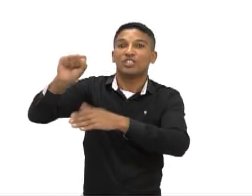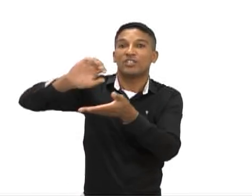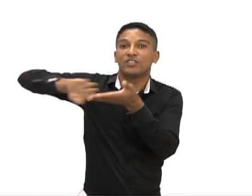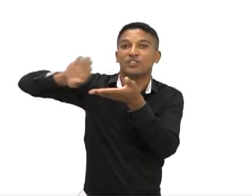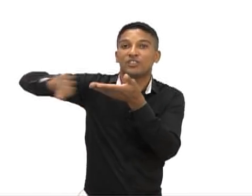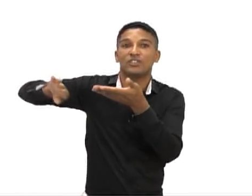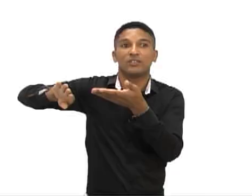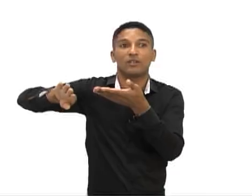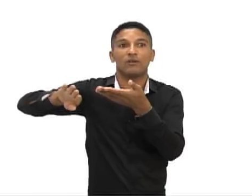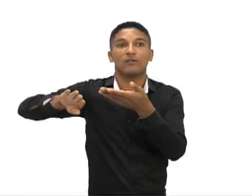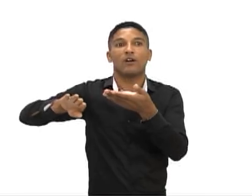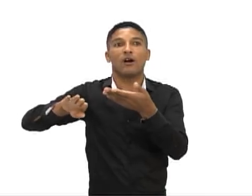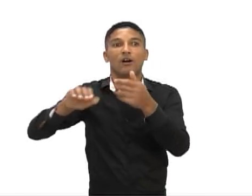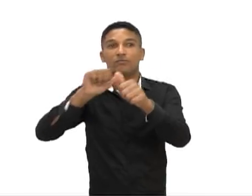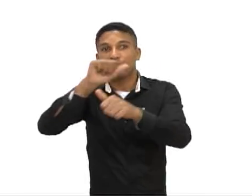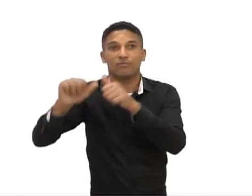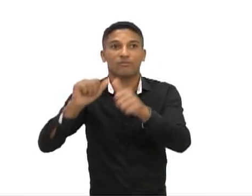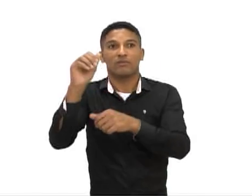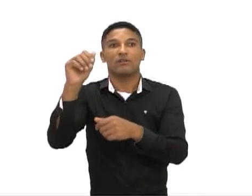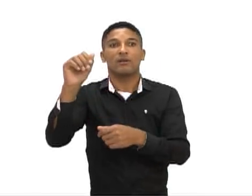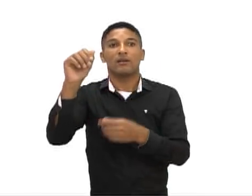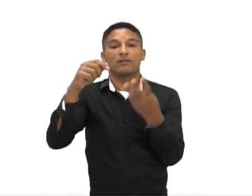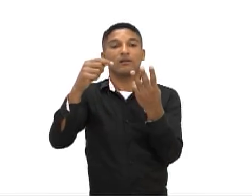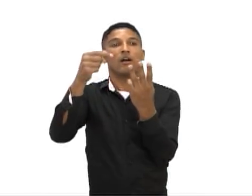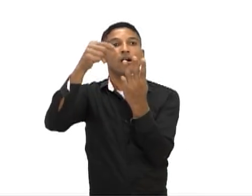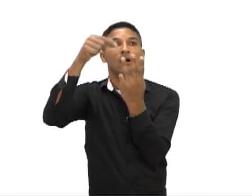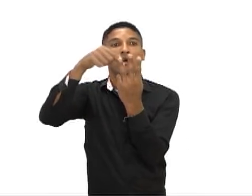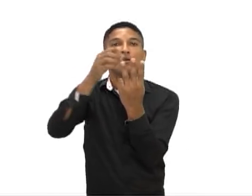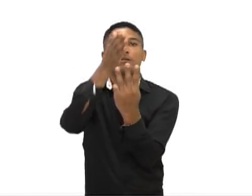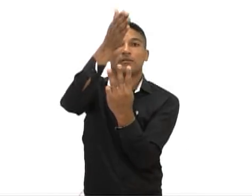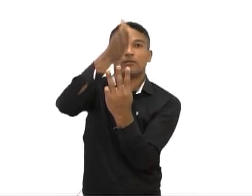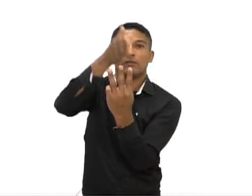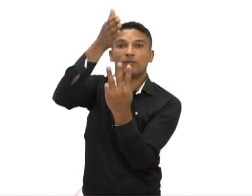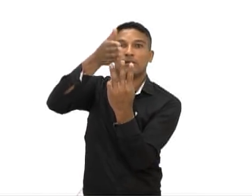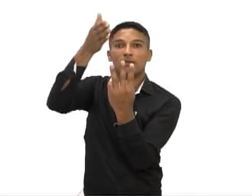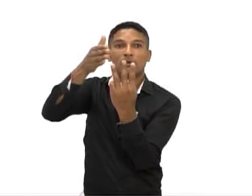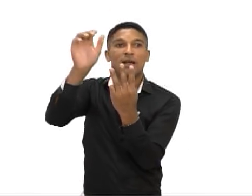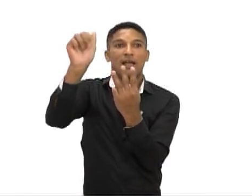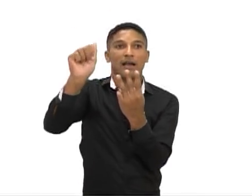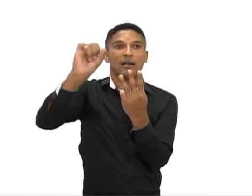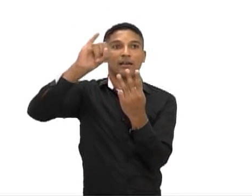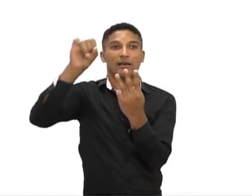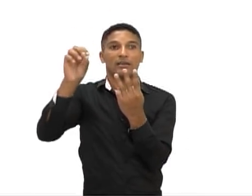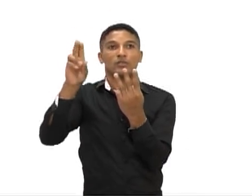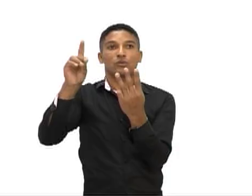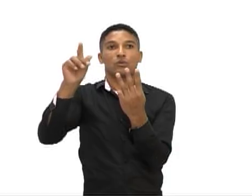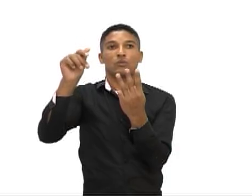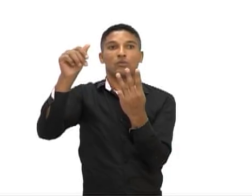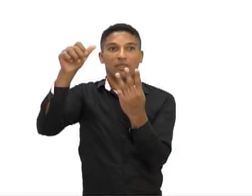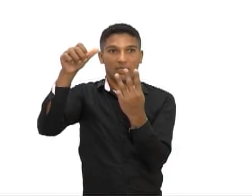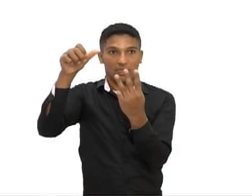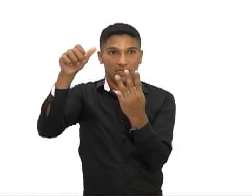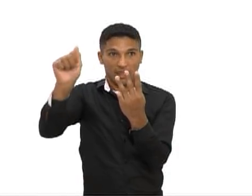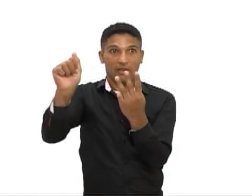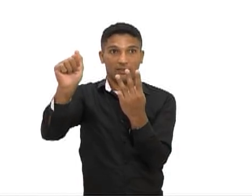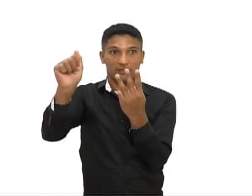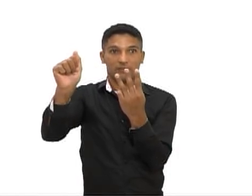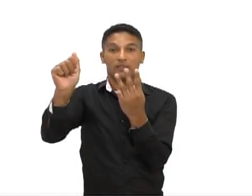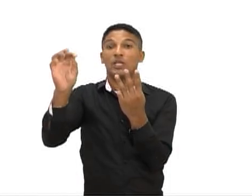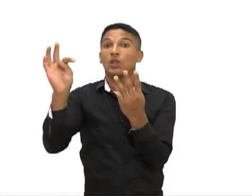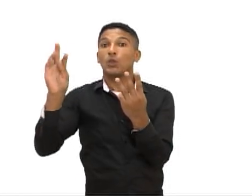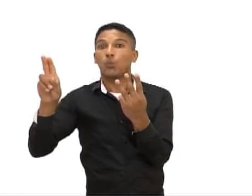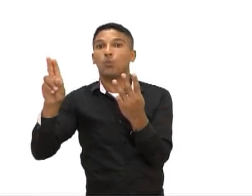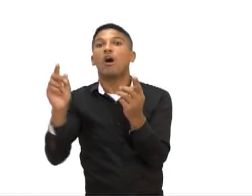e eles, a gente, da mesma forma que está escrito, não altera em nada, a gente se apropria da flexão verbal